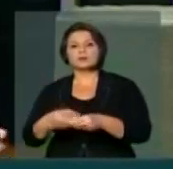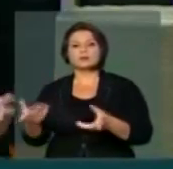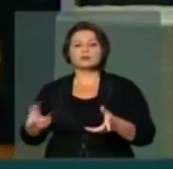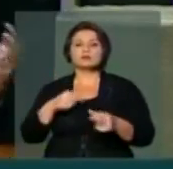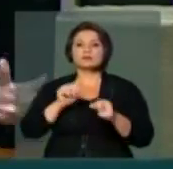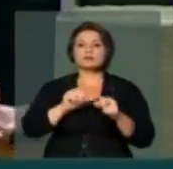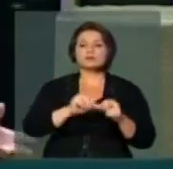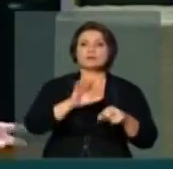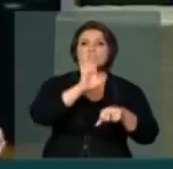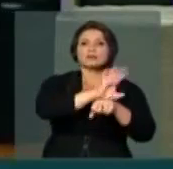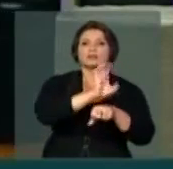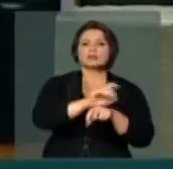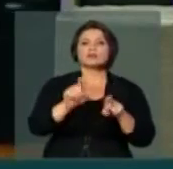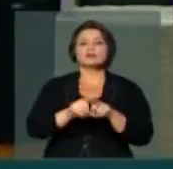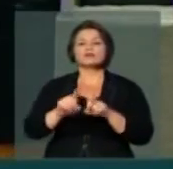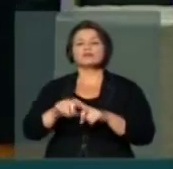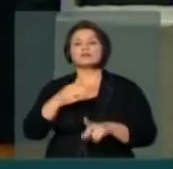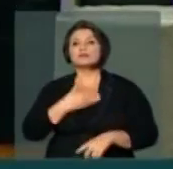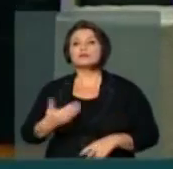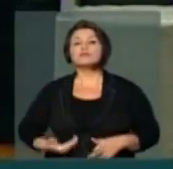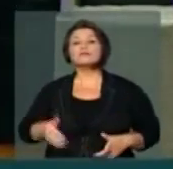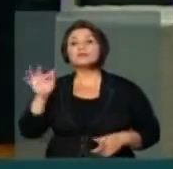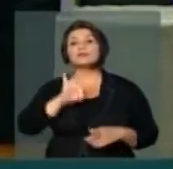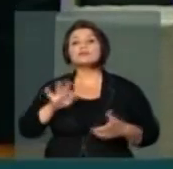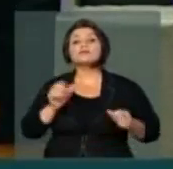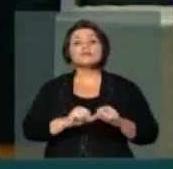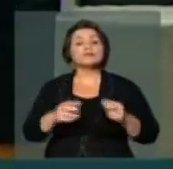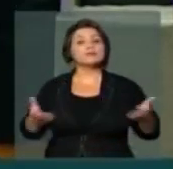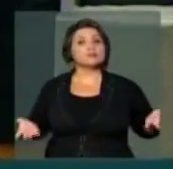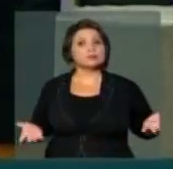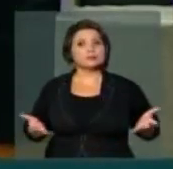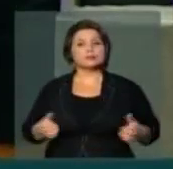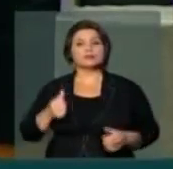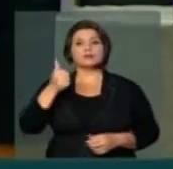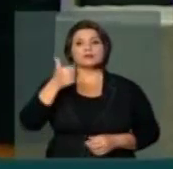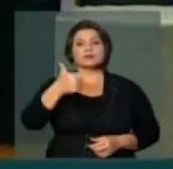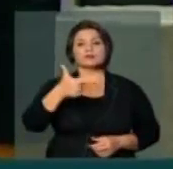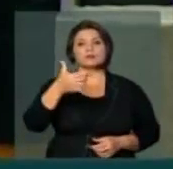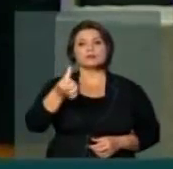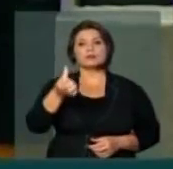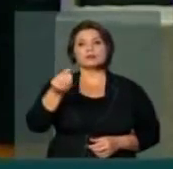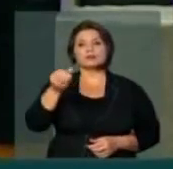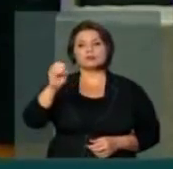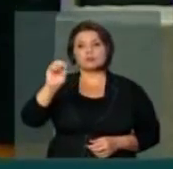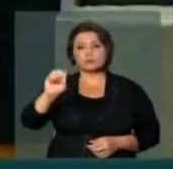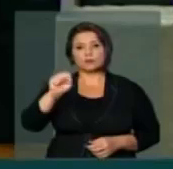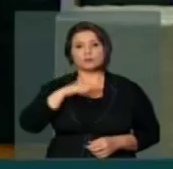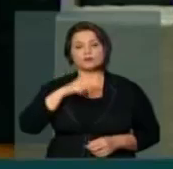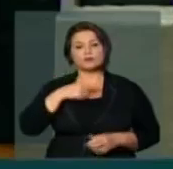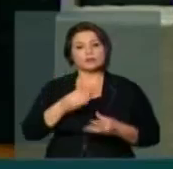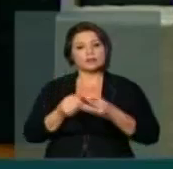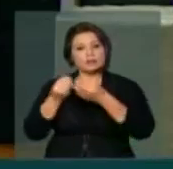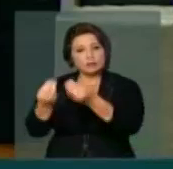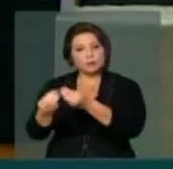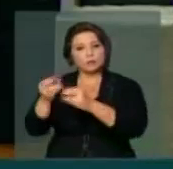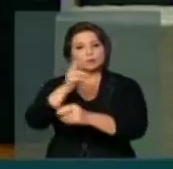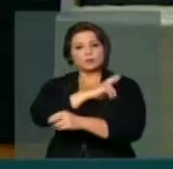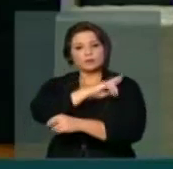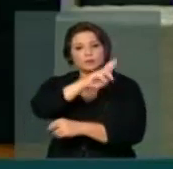o Estado, o que faz o governo federal. A Lei 12.608 procurou dividir